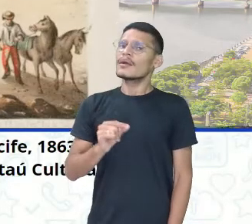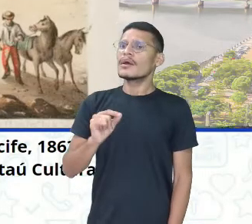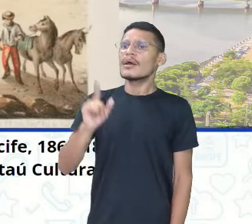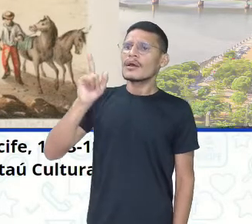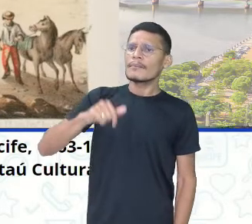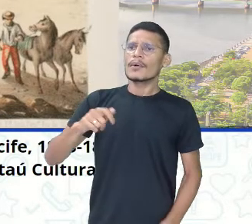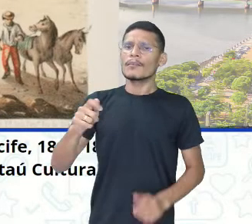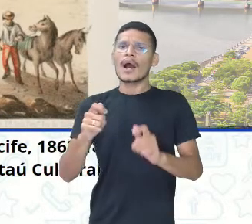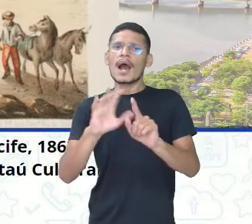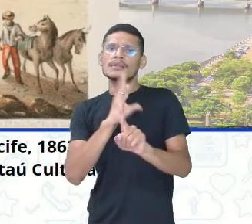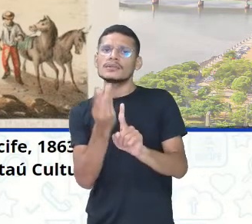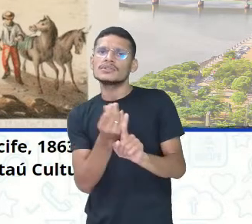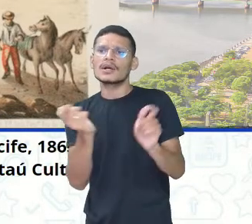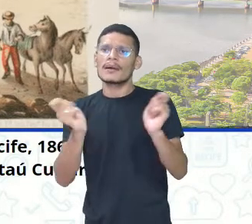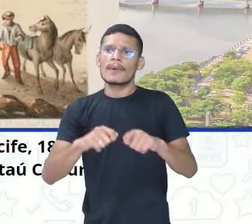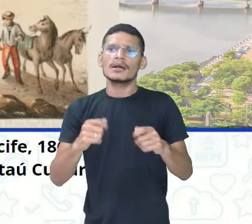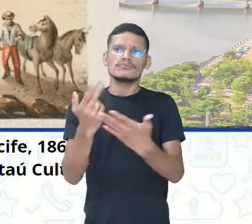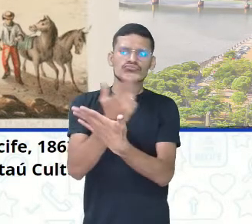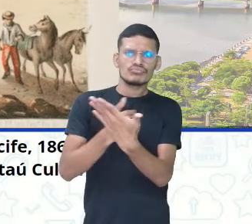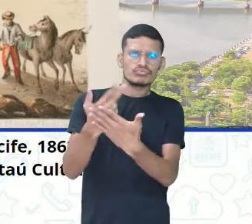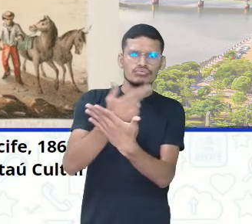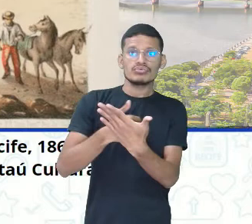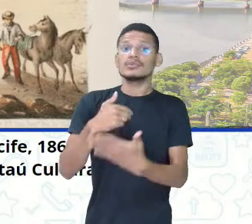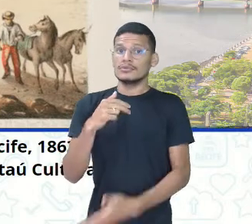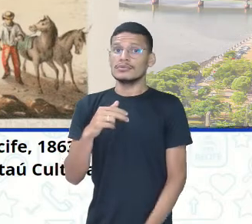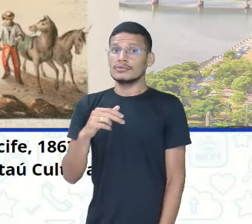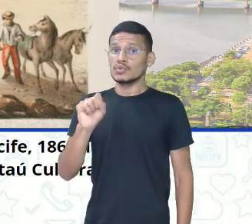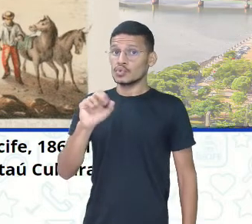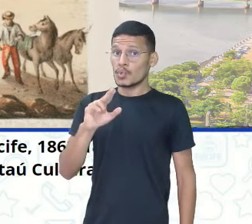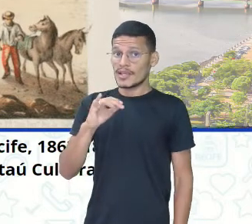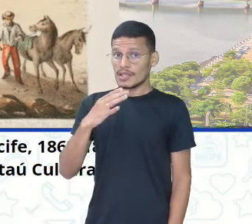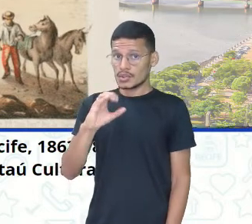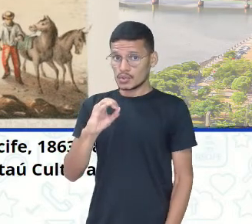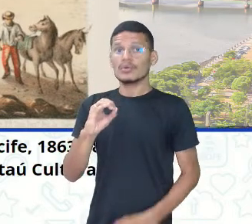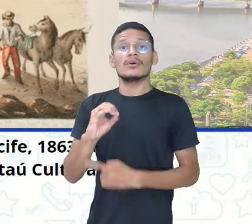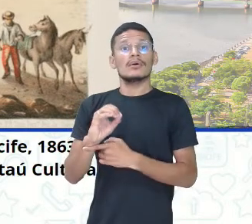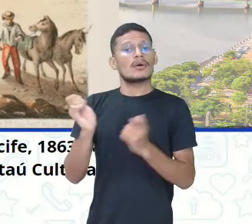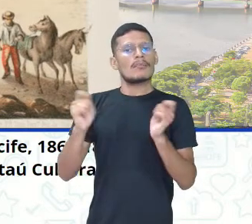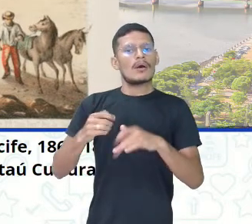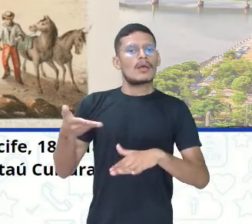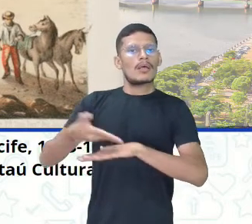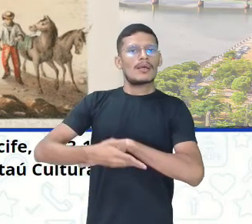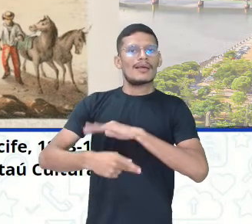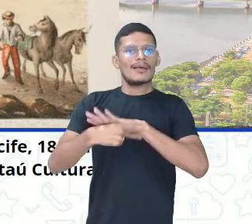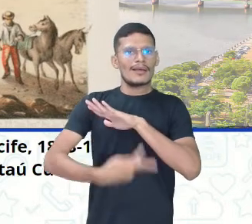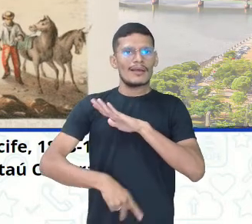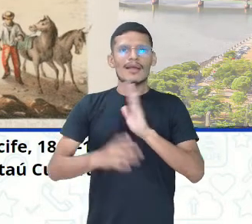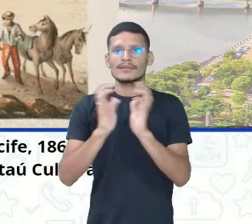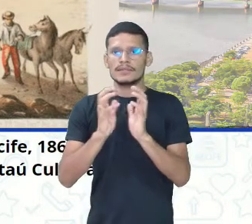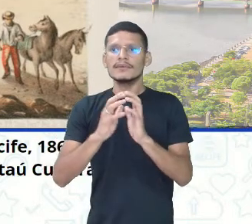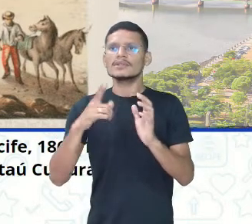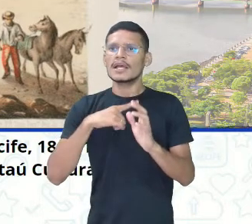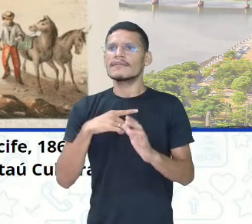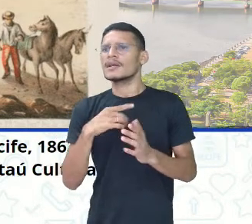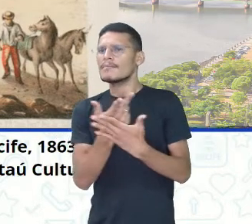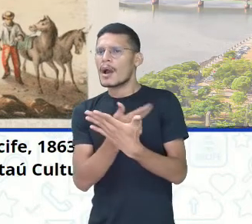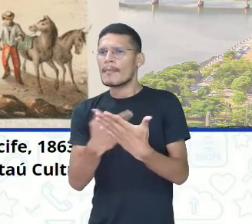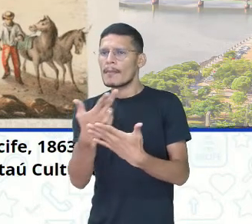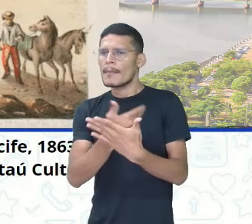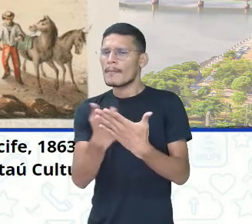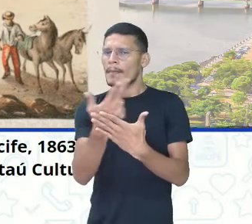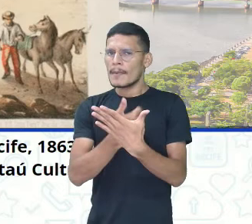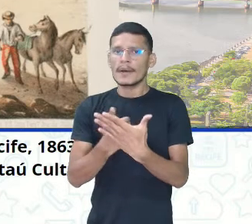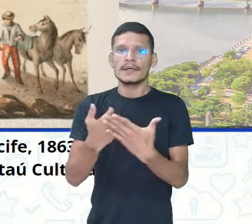um artista que fazia algumas gravuras, um suíço, inclusive, que veio ao Recife e fez algumas gravuras da cidade. E aí, se a